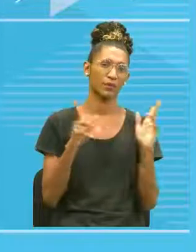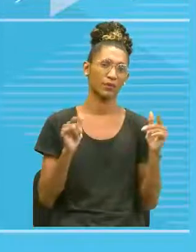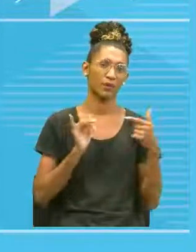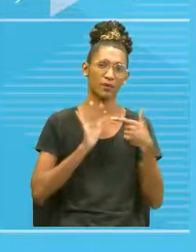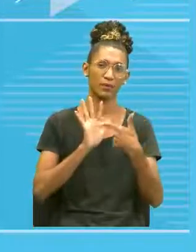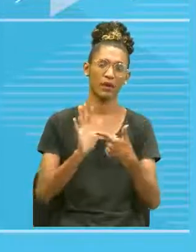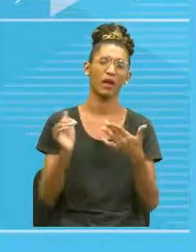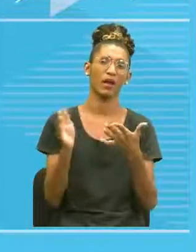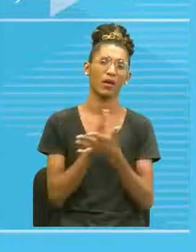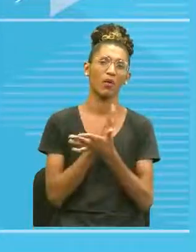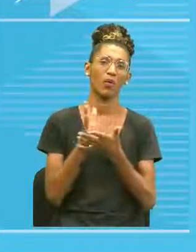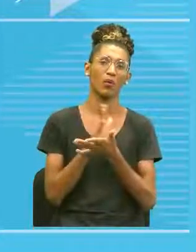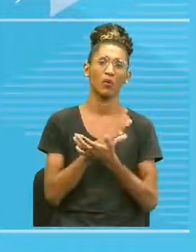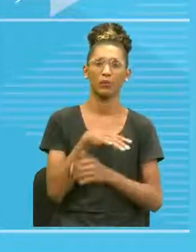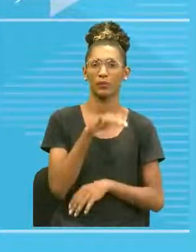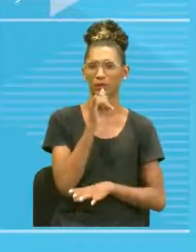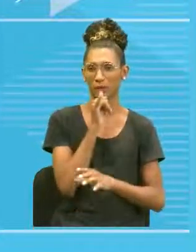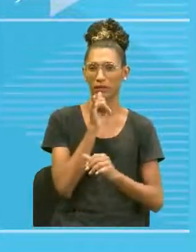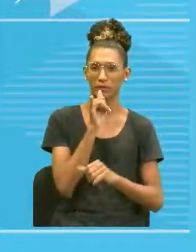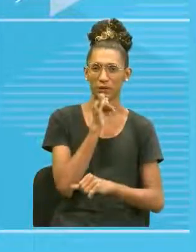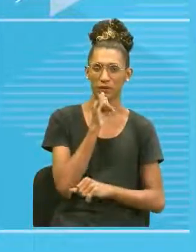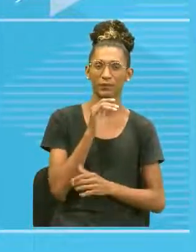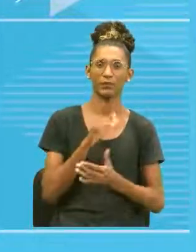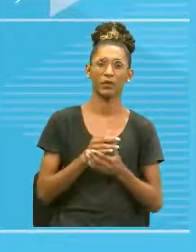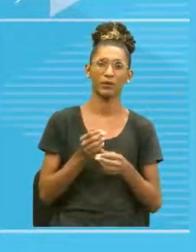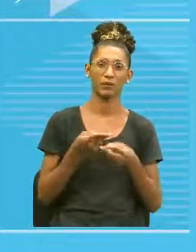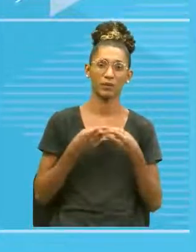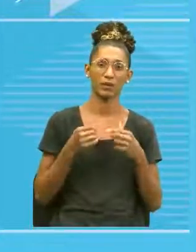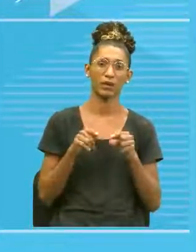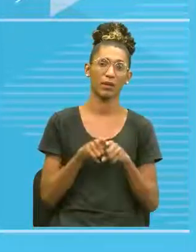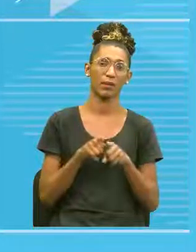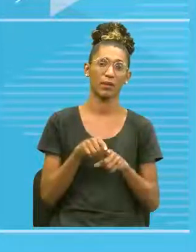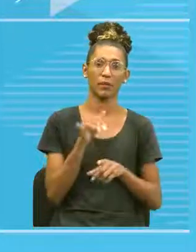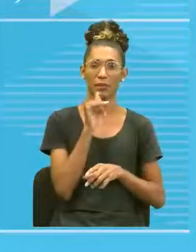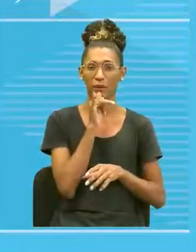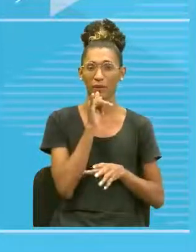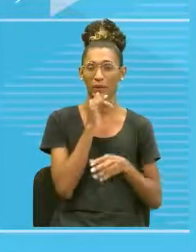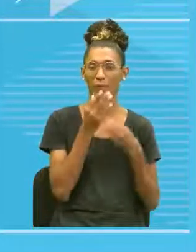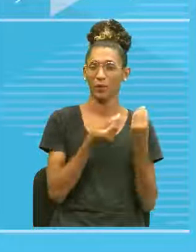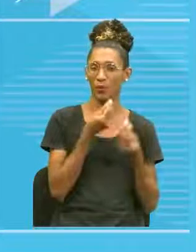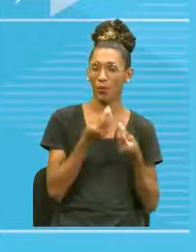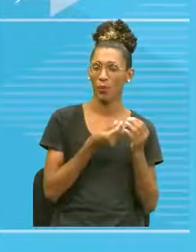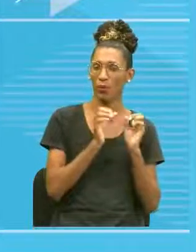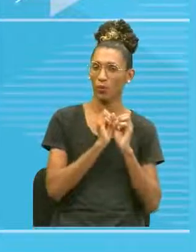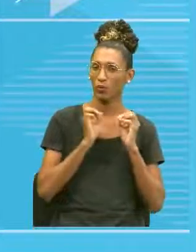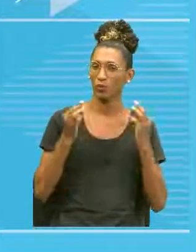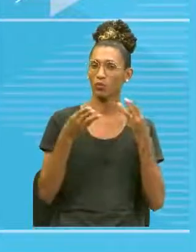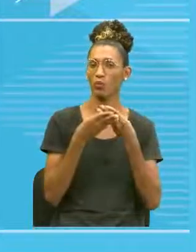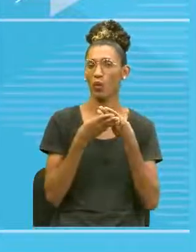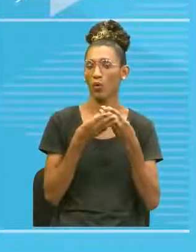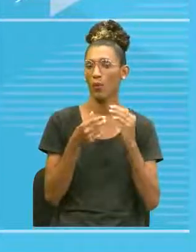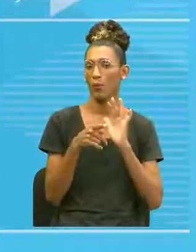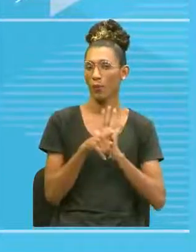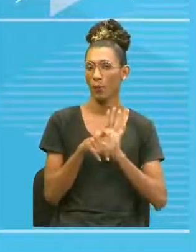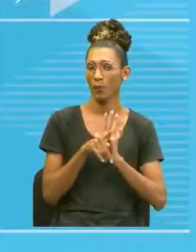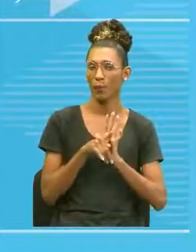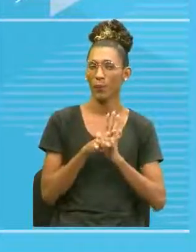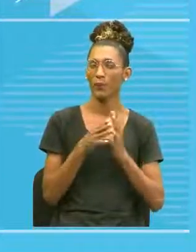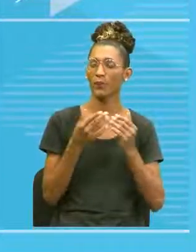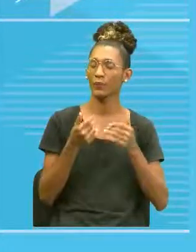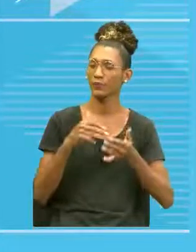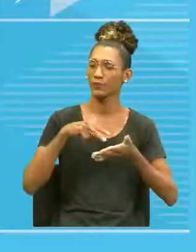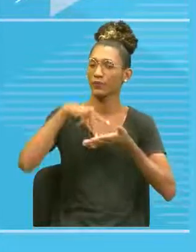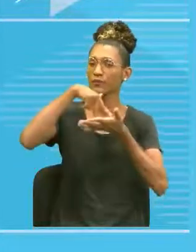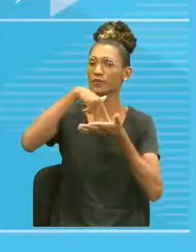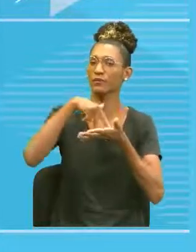exemplos tá eu usei no meu exemplo aqui no show de talentos né vai para o cantar de um